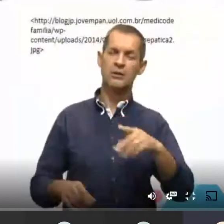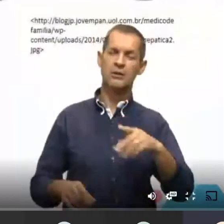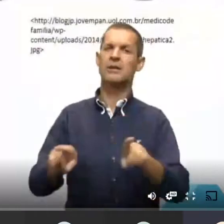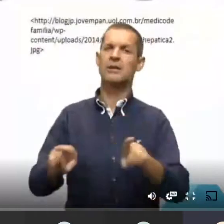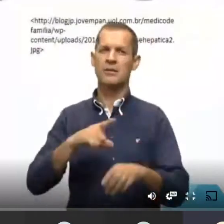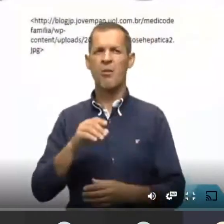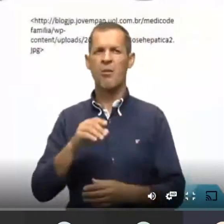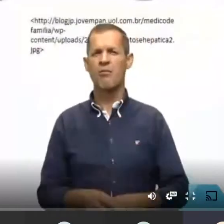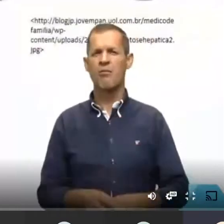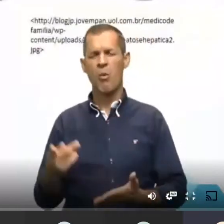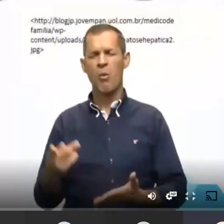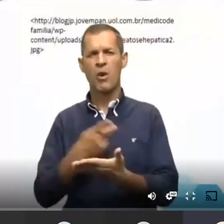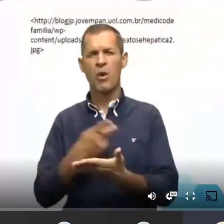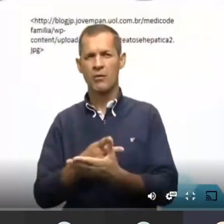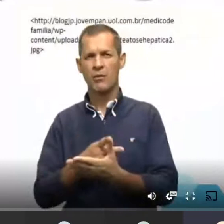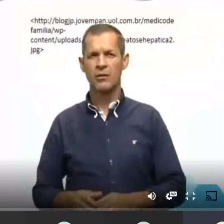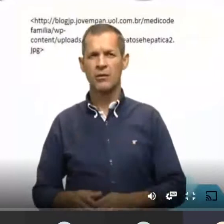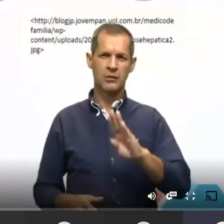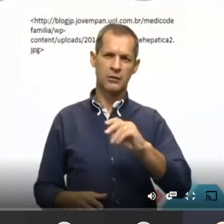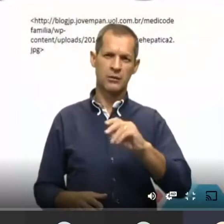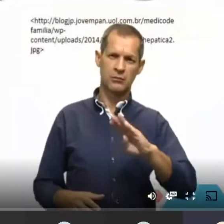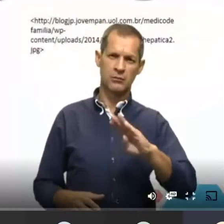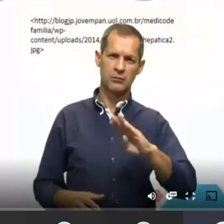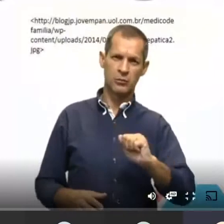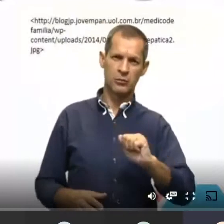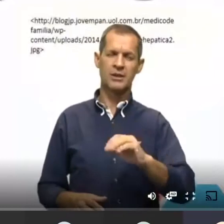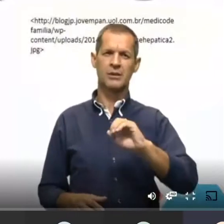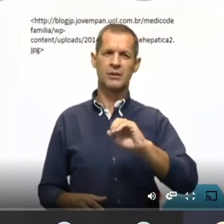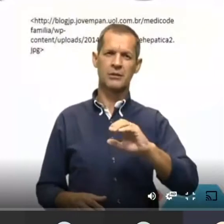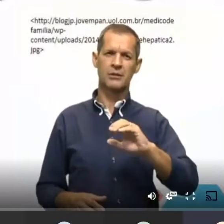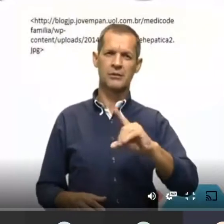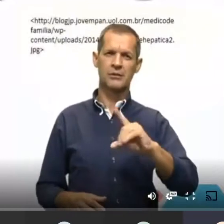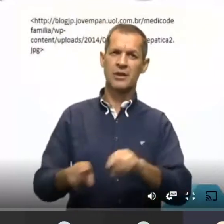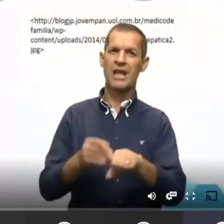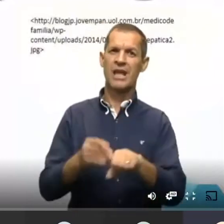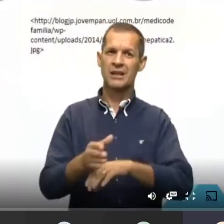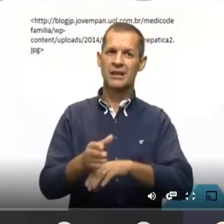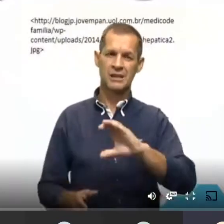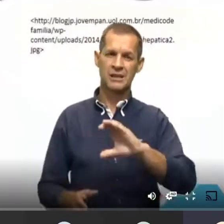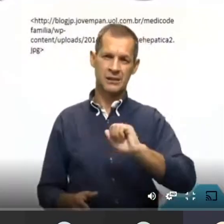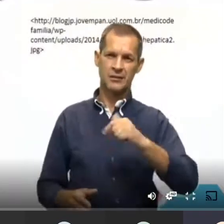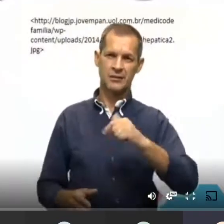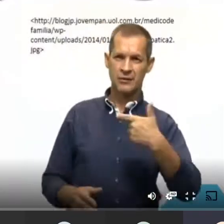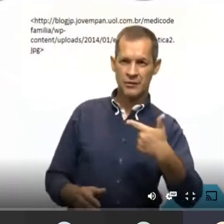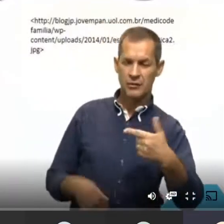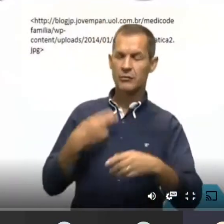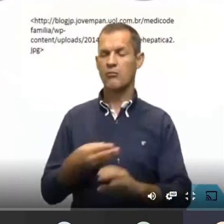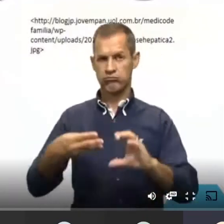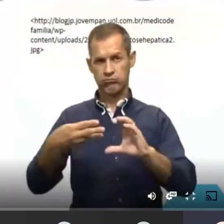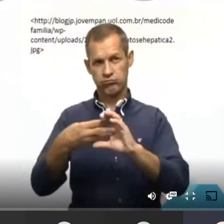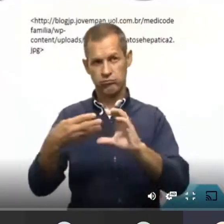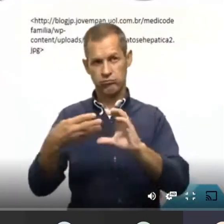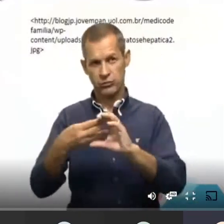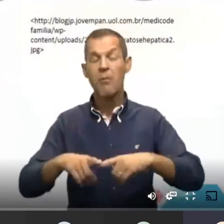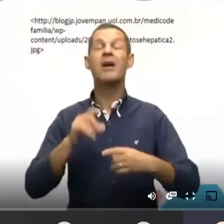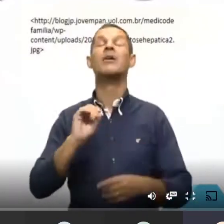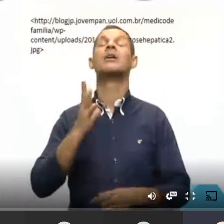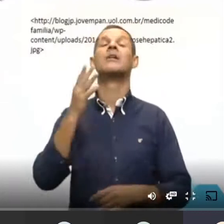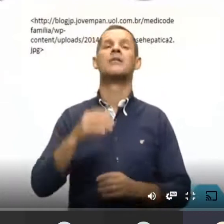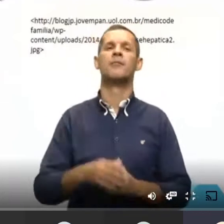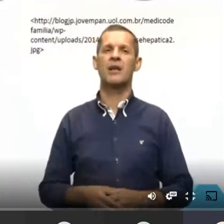também temos uma falha na bomba de cálcio, né? Se temos entrada de cálcio em excesso nas nossas células,